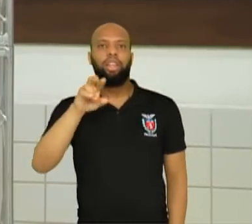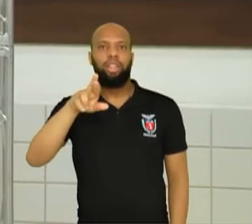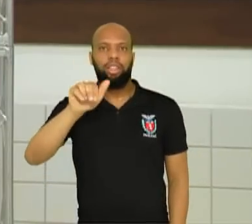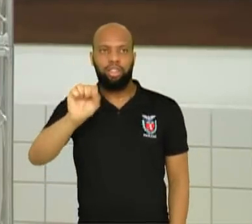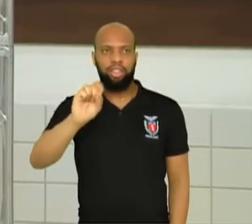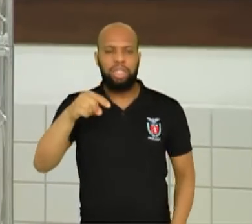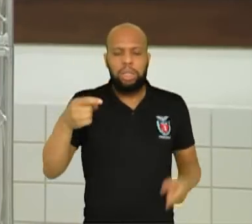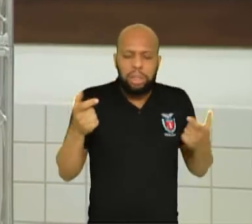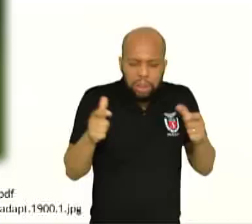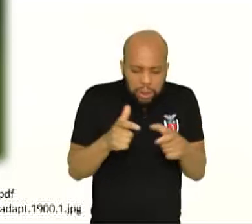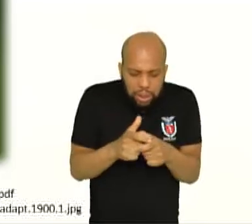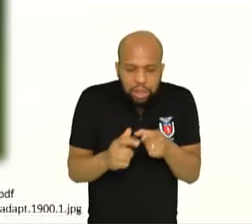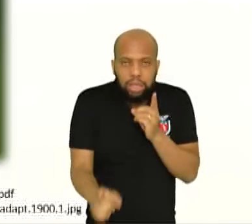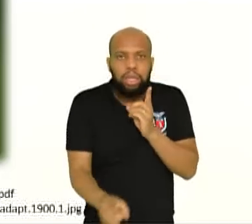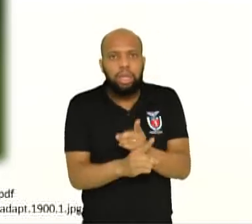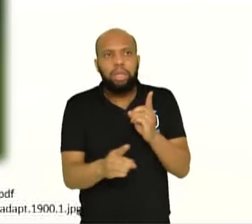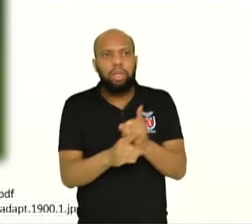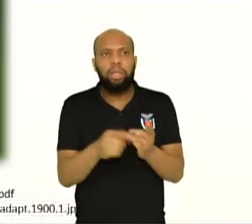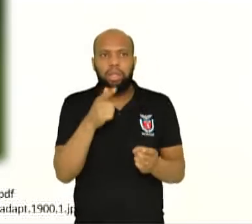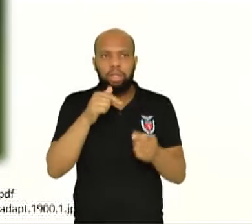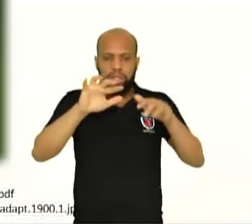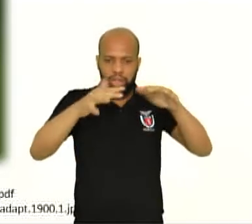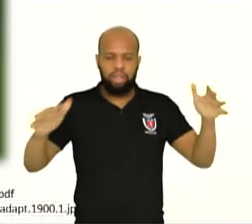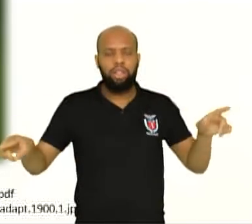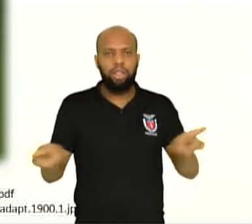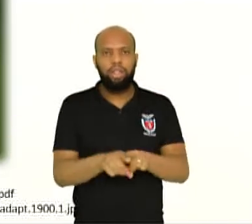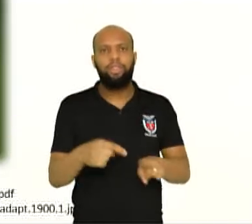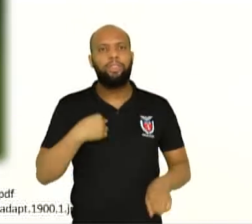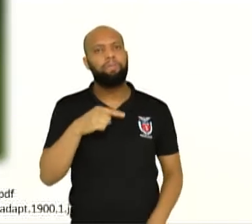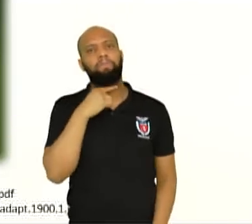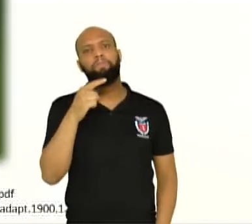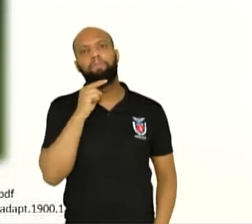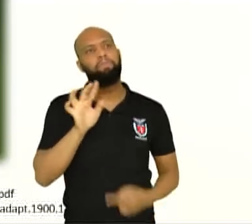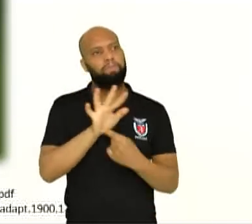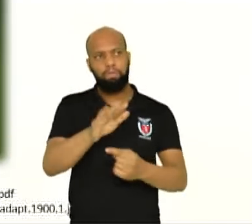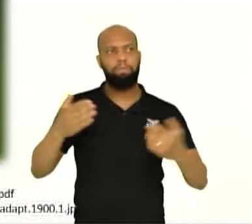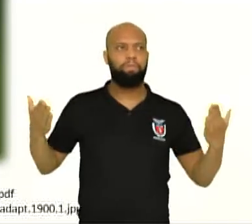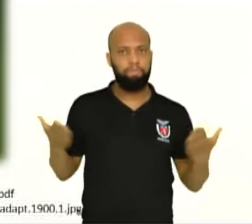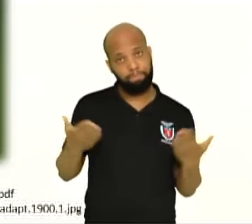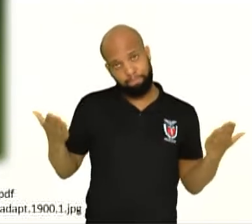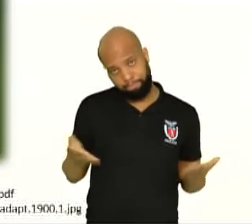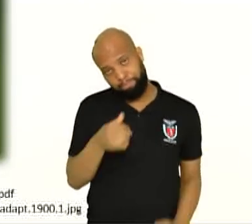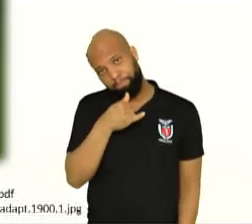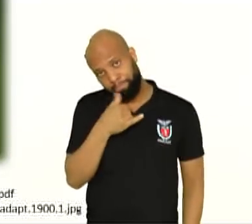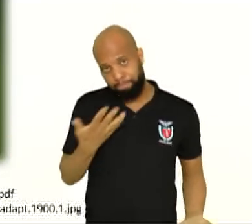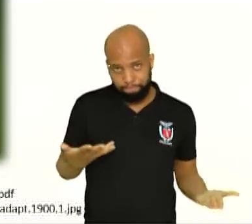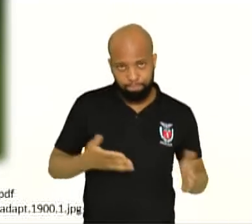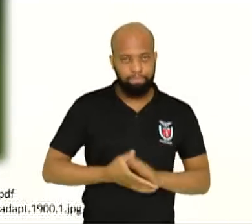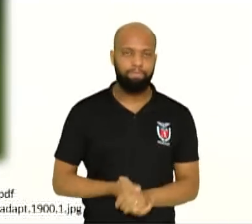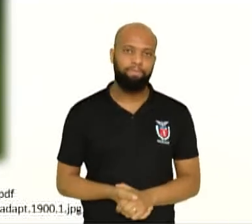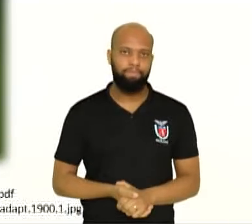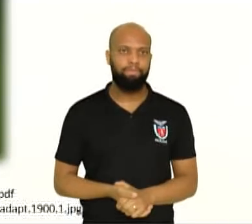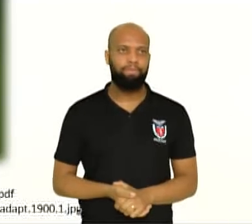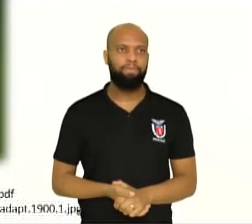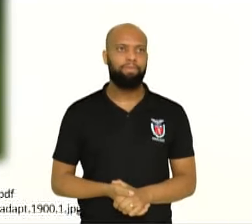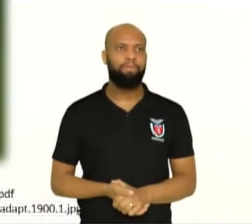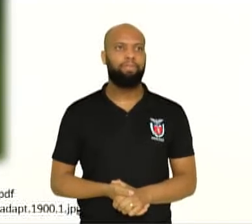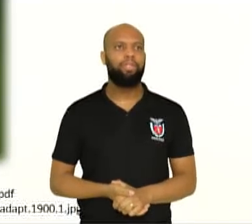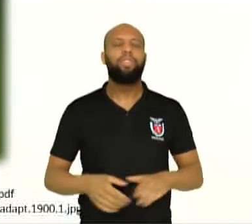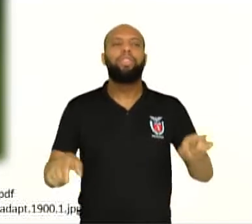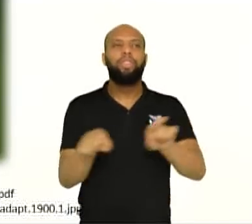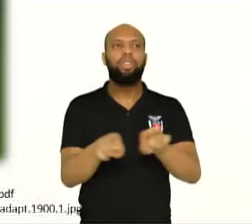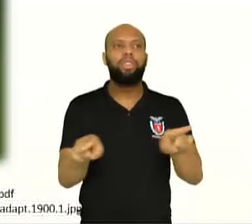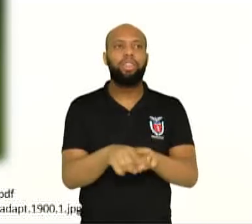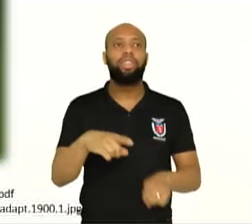muito pequenos que são encontrados no mar também. Mas eu não consegui nenhum representante de hidra para trazer. Sorry. E também temos